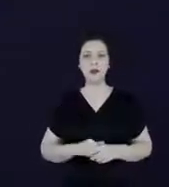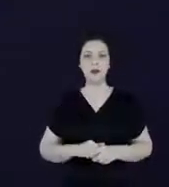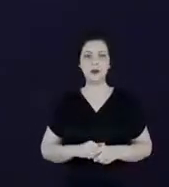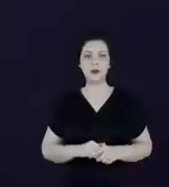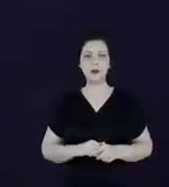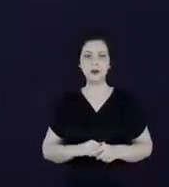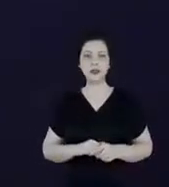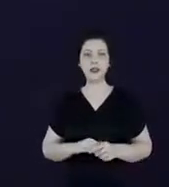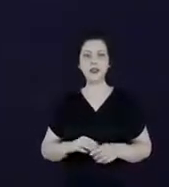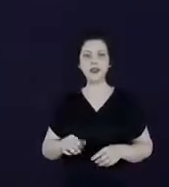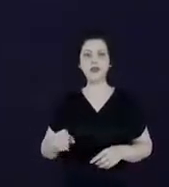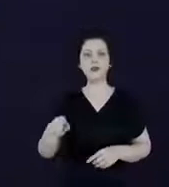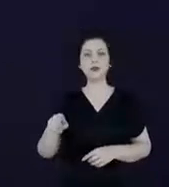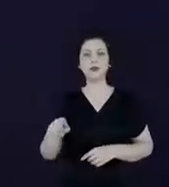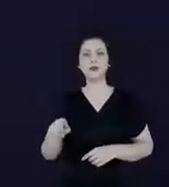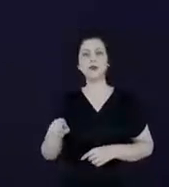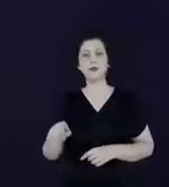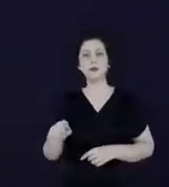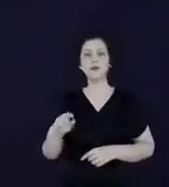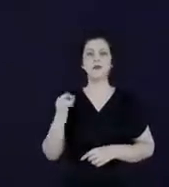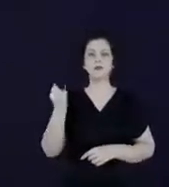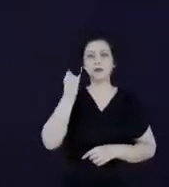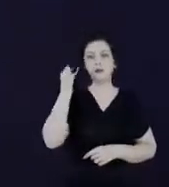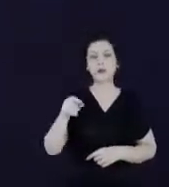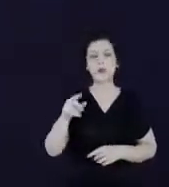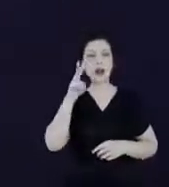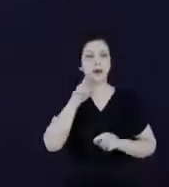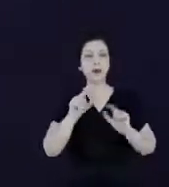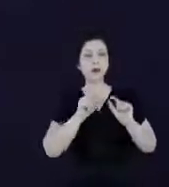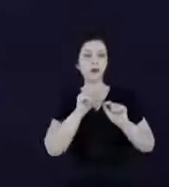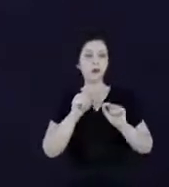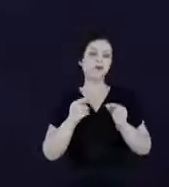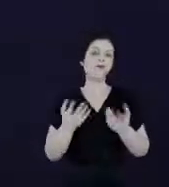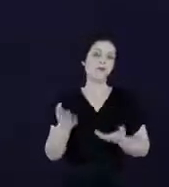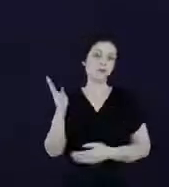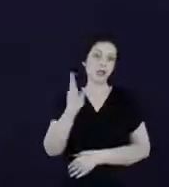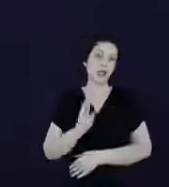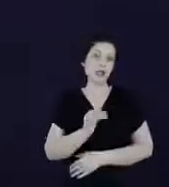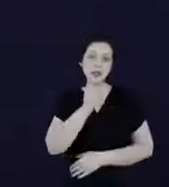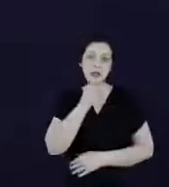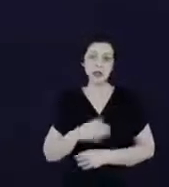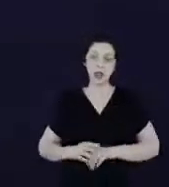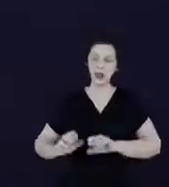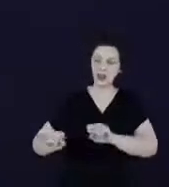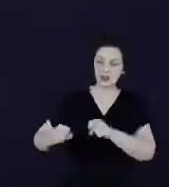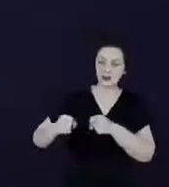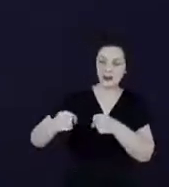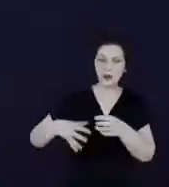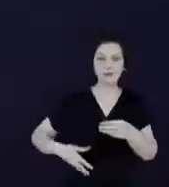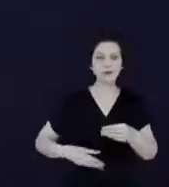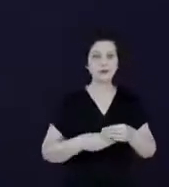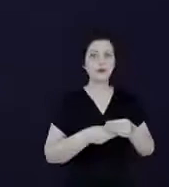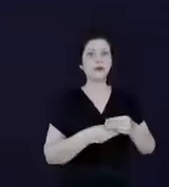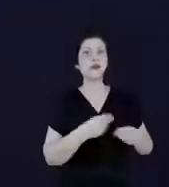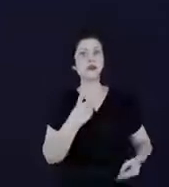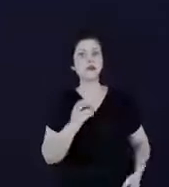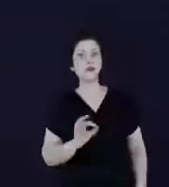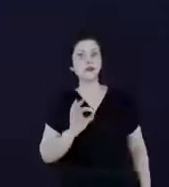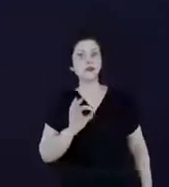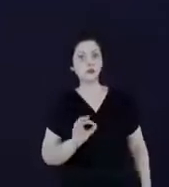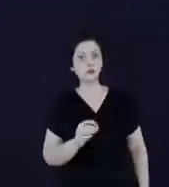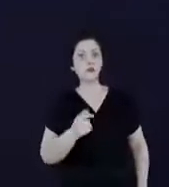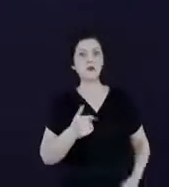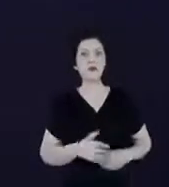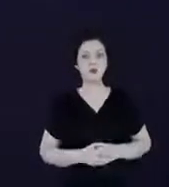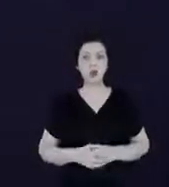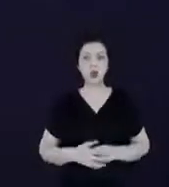armazenamento no Sudeste, é importante, mas vamos lembrar do armazenamento no Brasil. Todo esse esforço, ele agregou 20 pontos percentuais no armazenamento. Nós estamos hoje